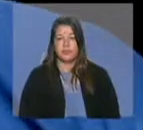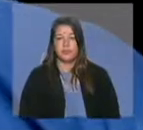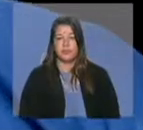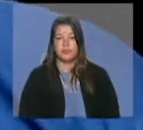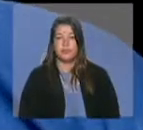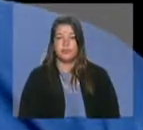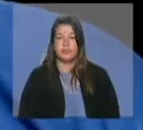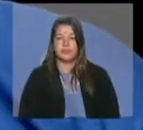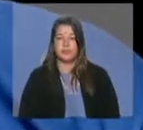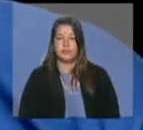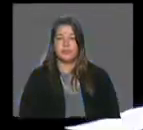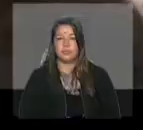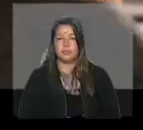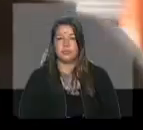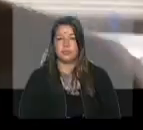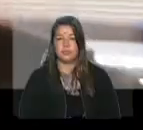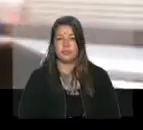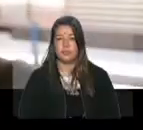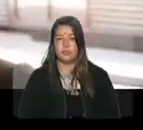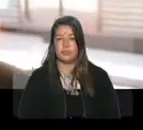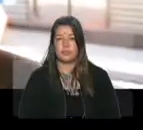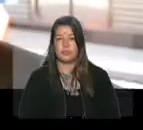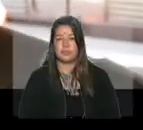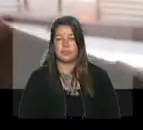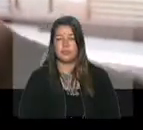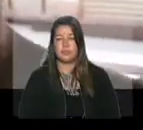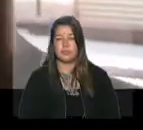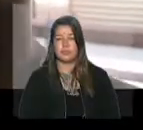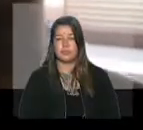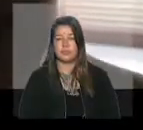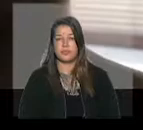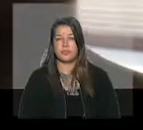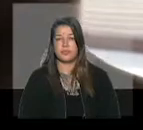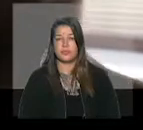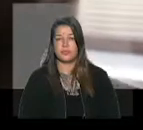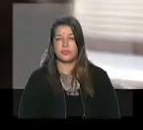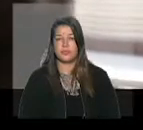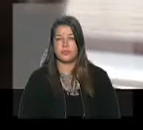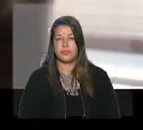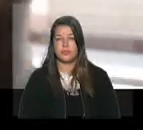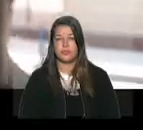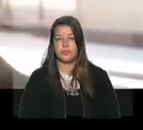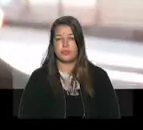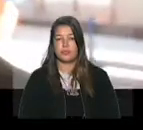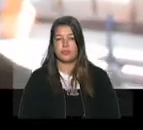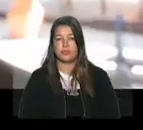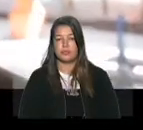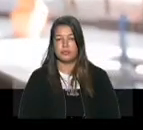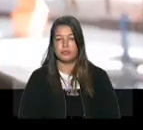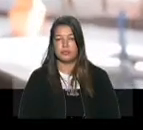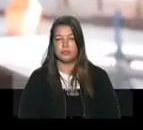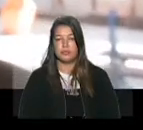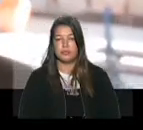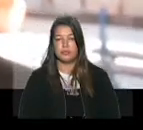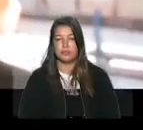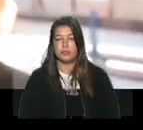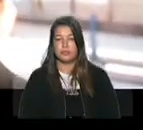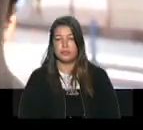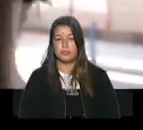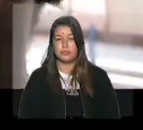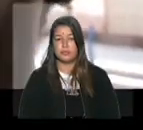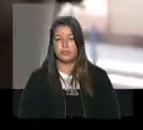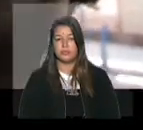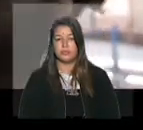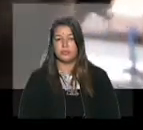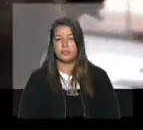O trem com destino a Gramacho vai sair da plataforma 12 linha L. Tenha atenção ao fechamento das